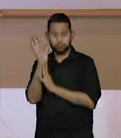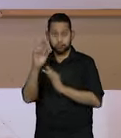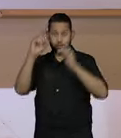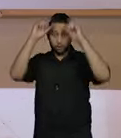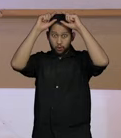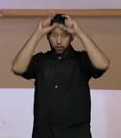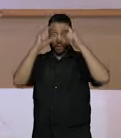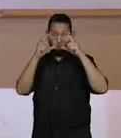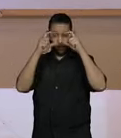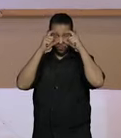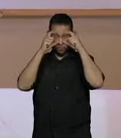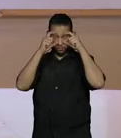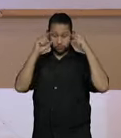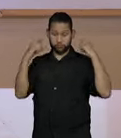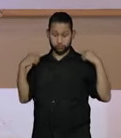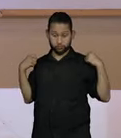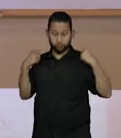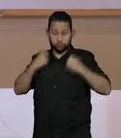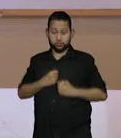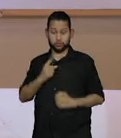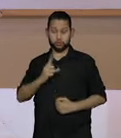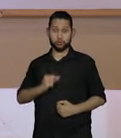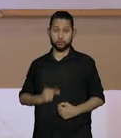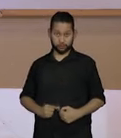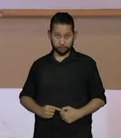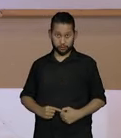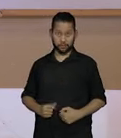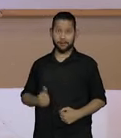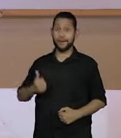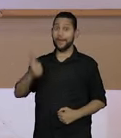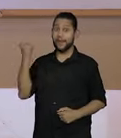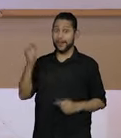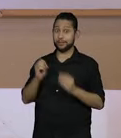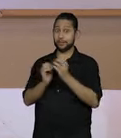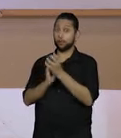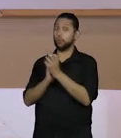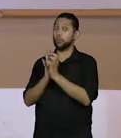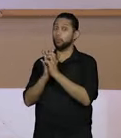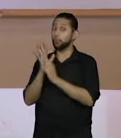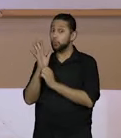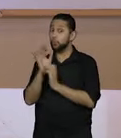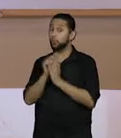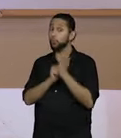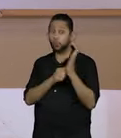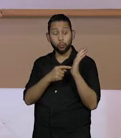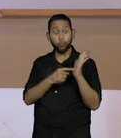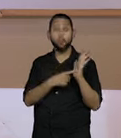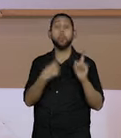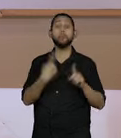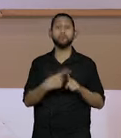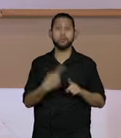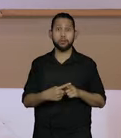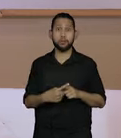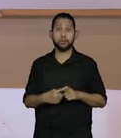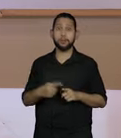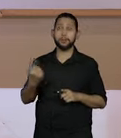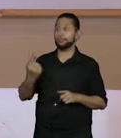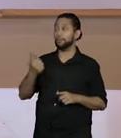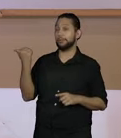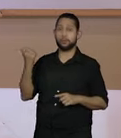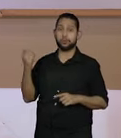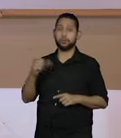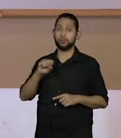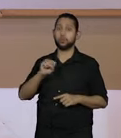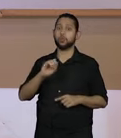óculos, essa luva, principalmente porque no caso desse experimento, a gente vai trabalhar com